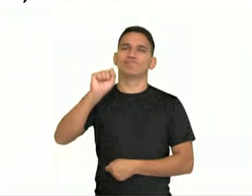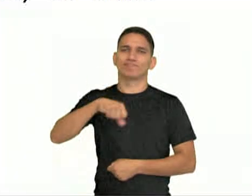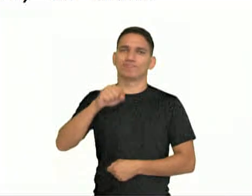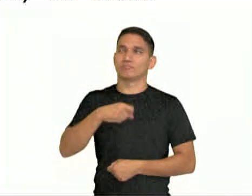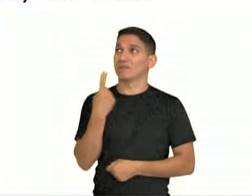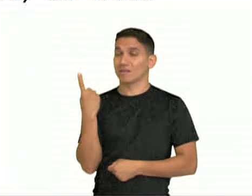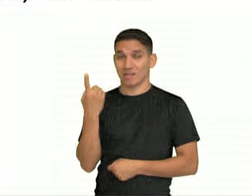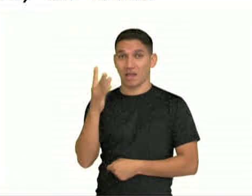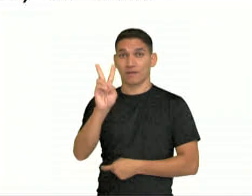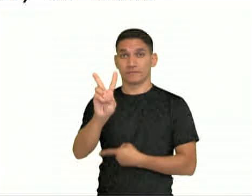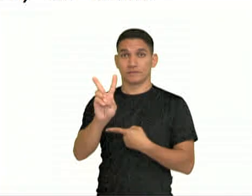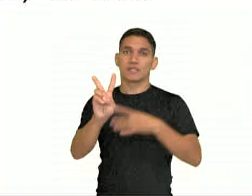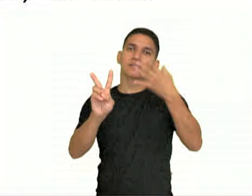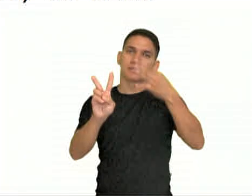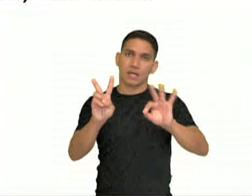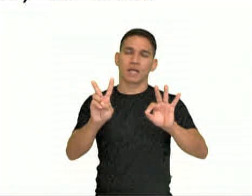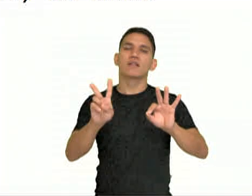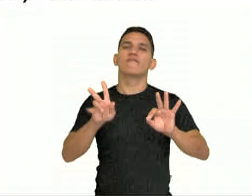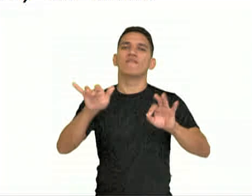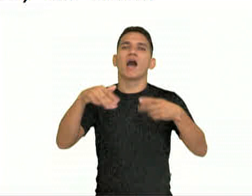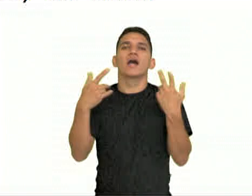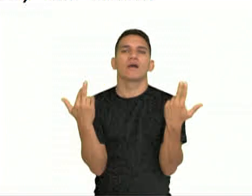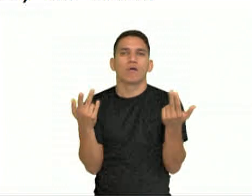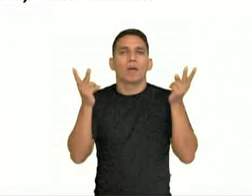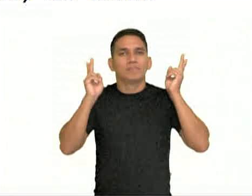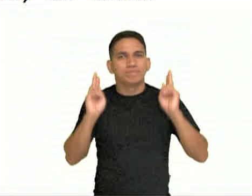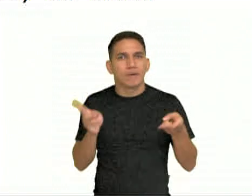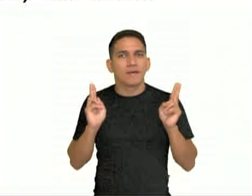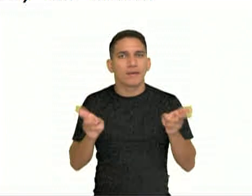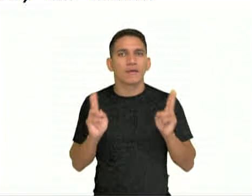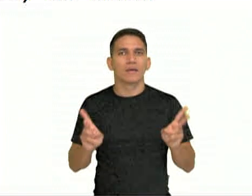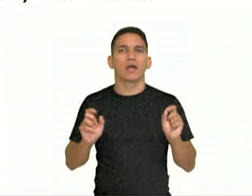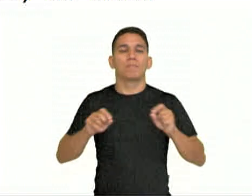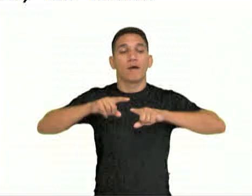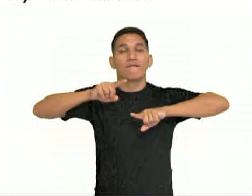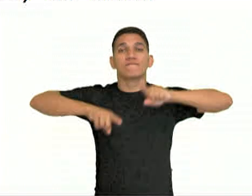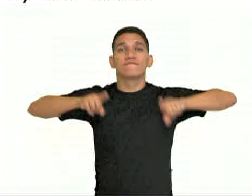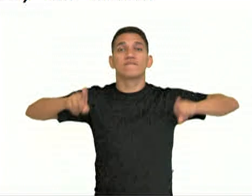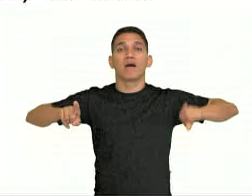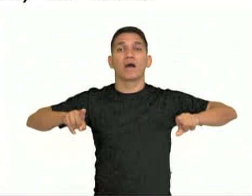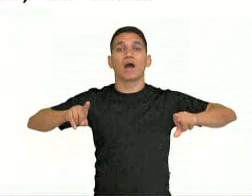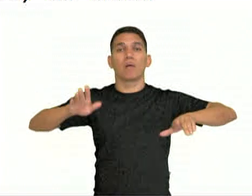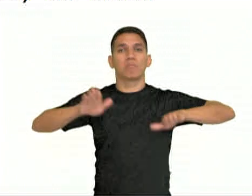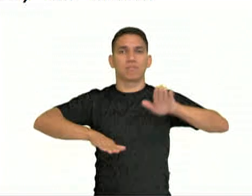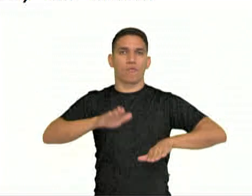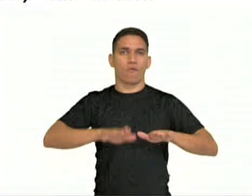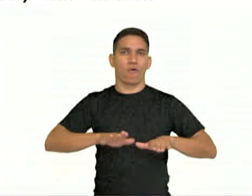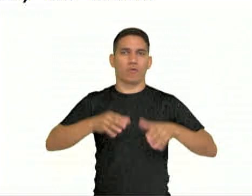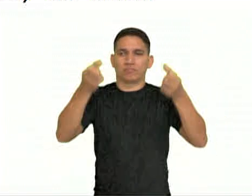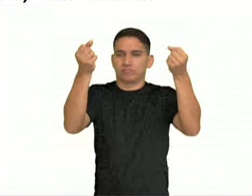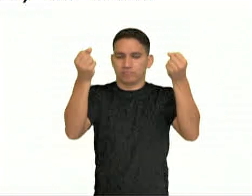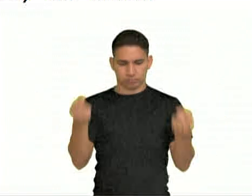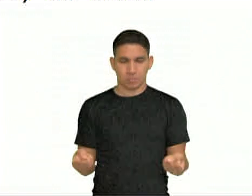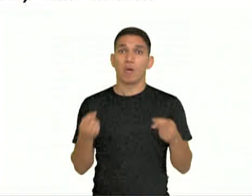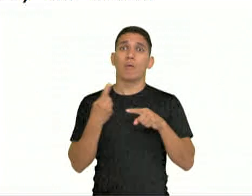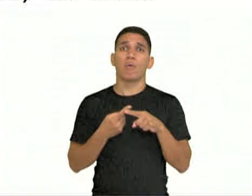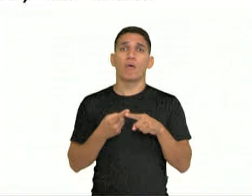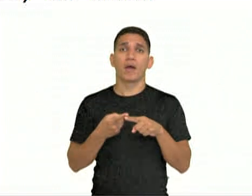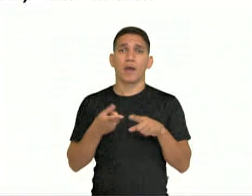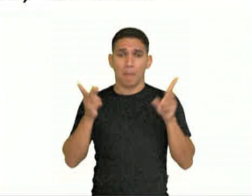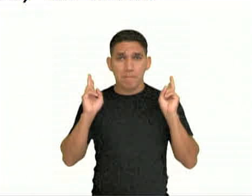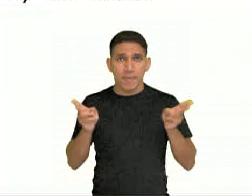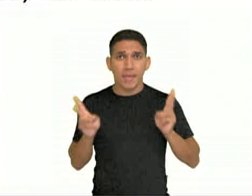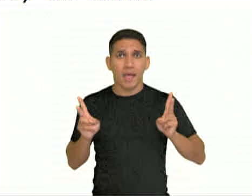questão é verdadeira. Elas irão apresentar a mesma variação da quantidade de movimento. Por quê? Porque elas são feitas da mesma